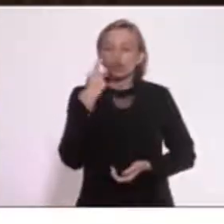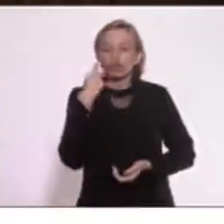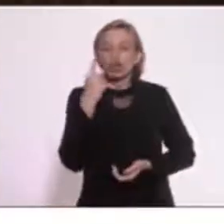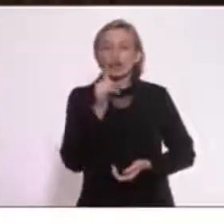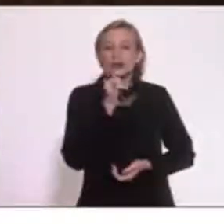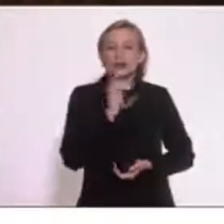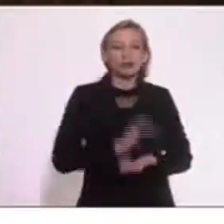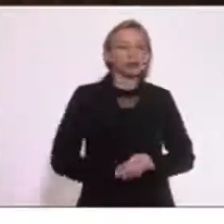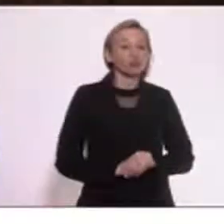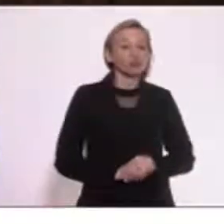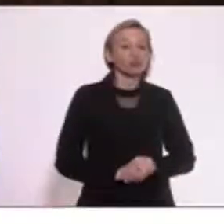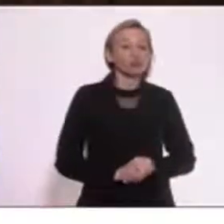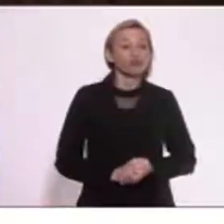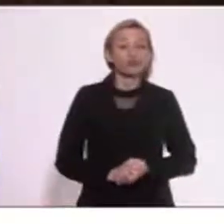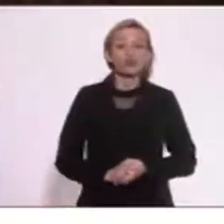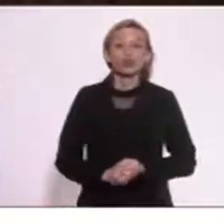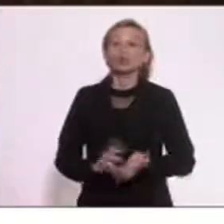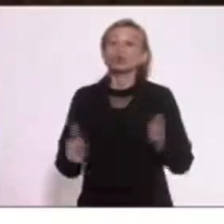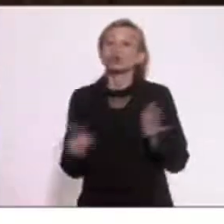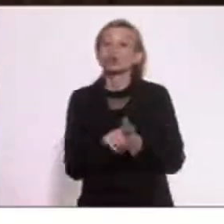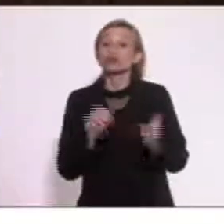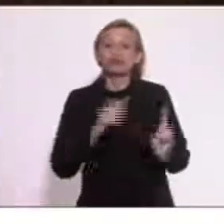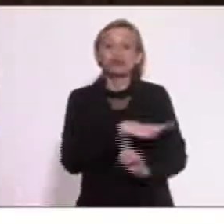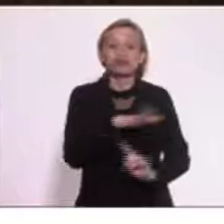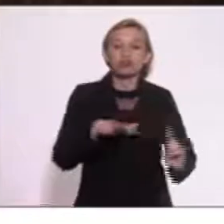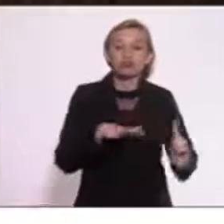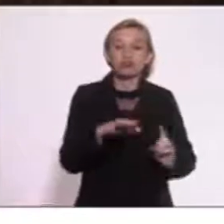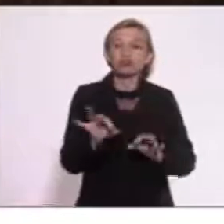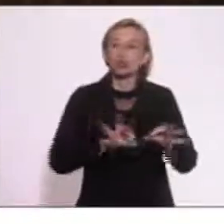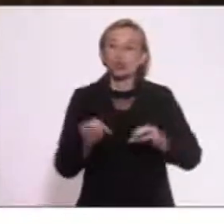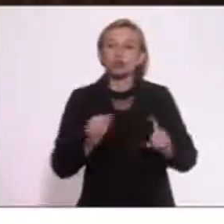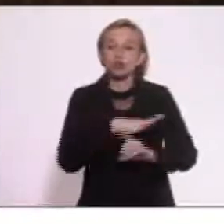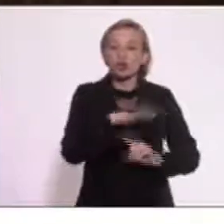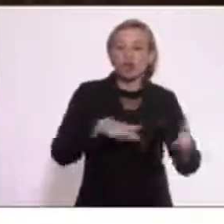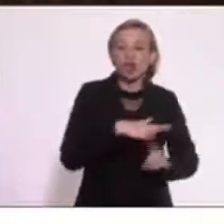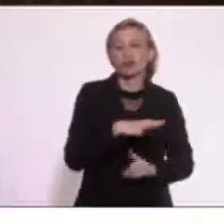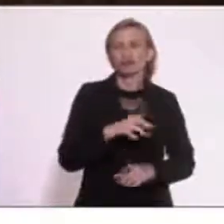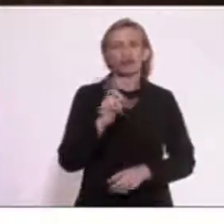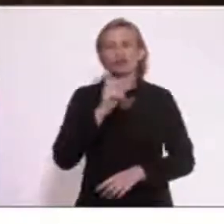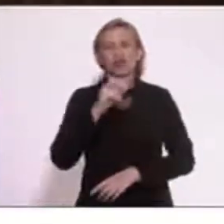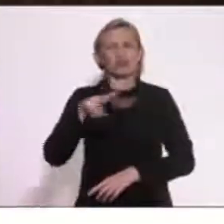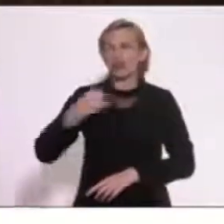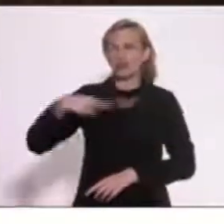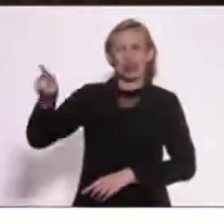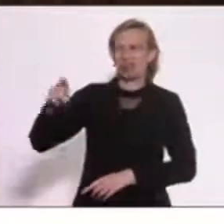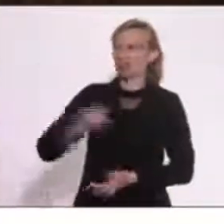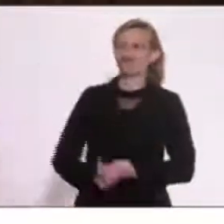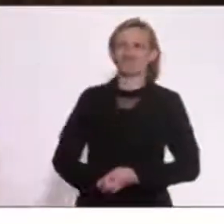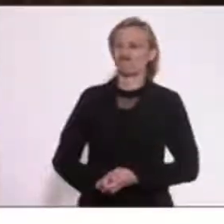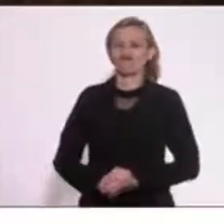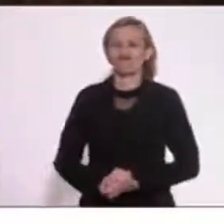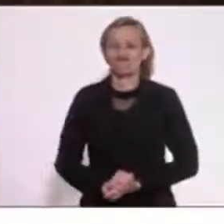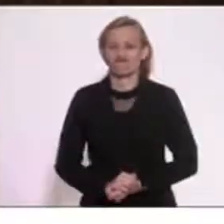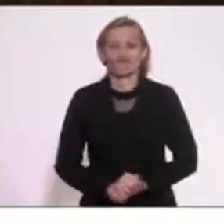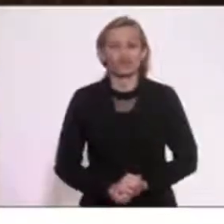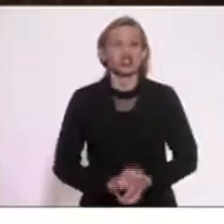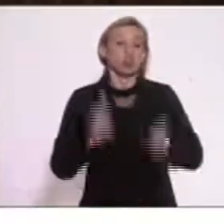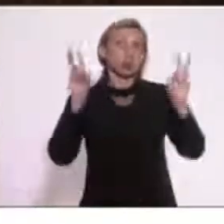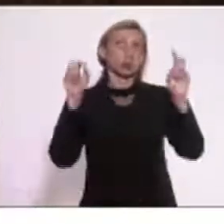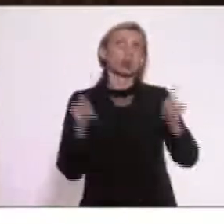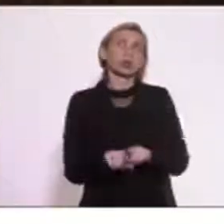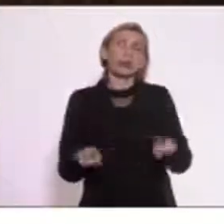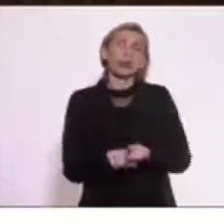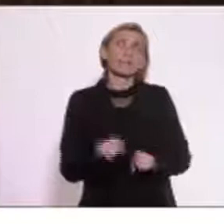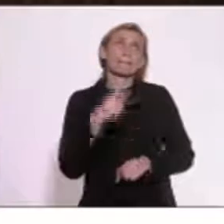exemplo, a questão dos programas sociais. Sabemos que não vai para lá, para esses programas. A questão